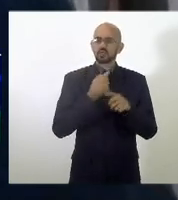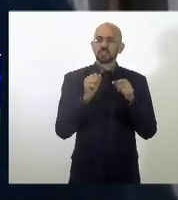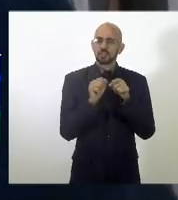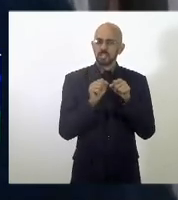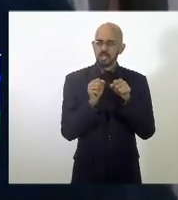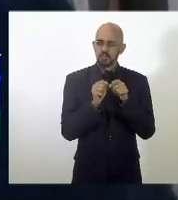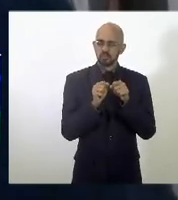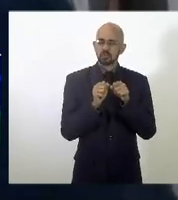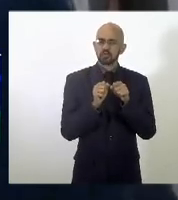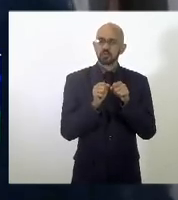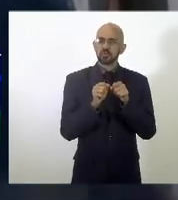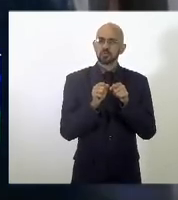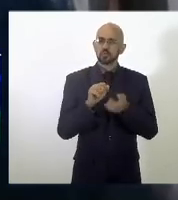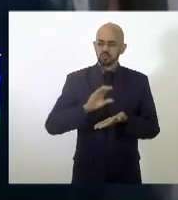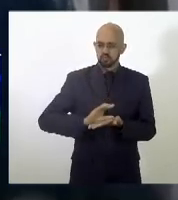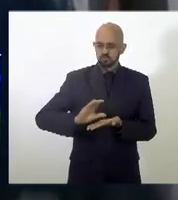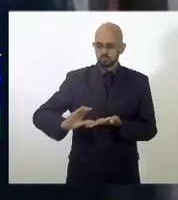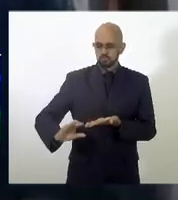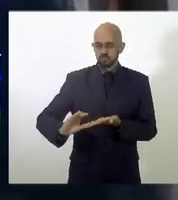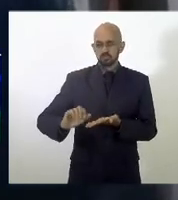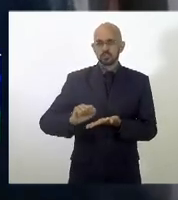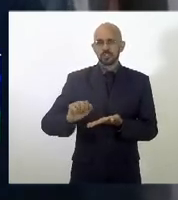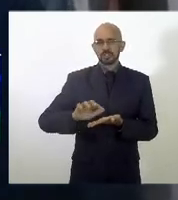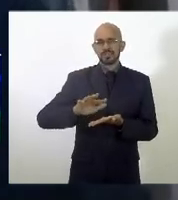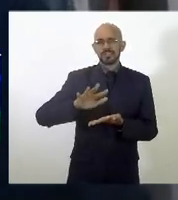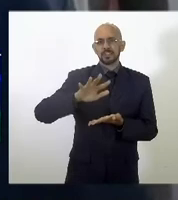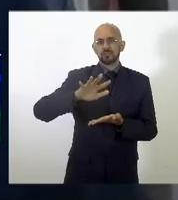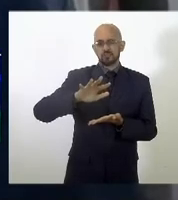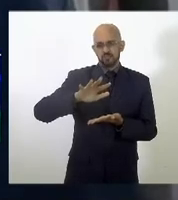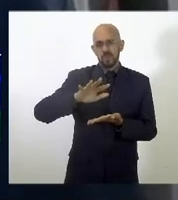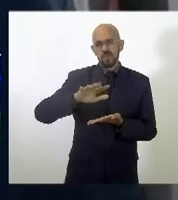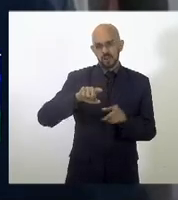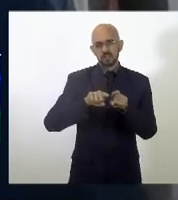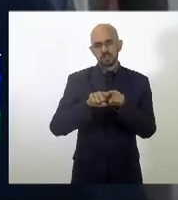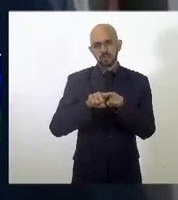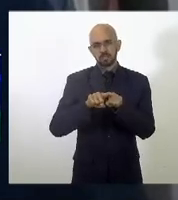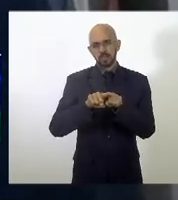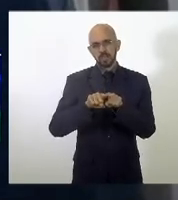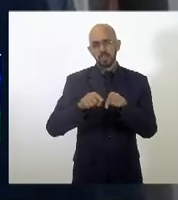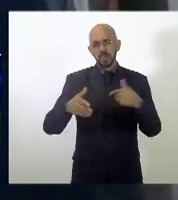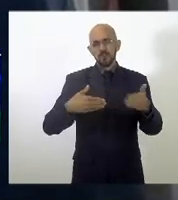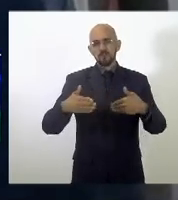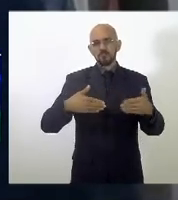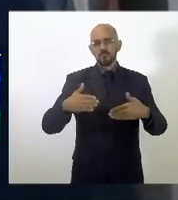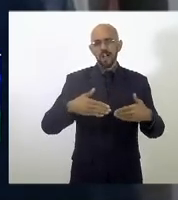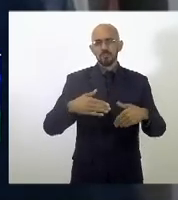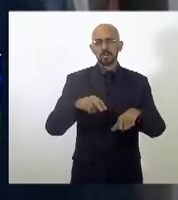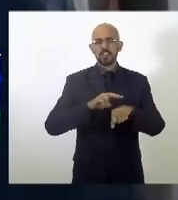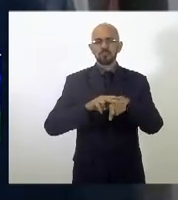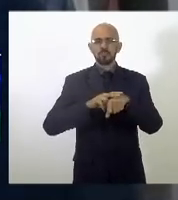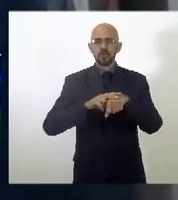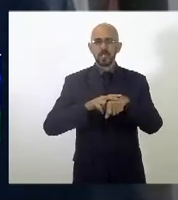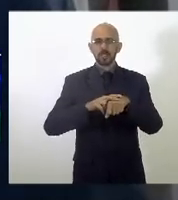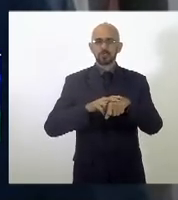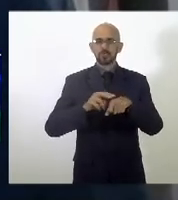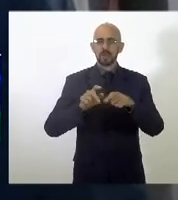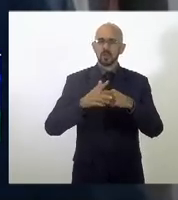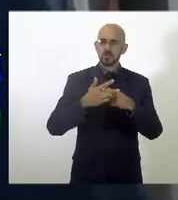Território e Cidadania, com vários programas. Fábrica Verde, de reciclagem de